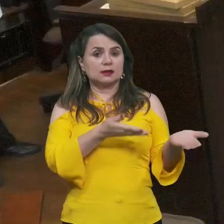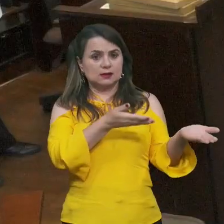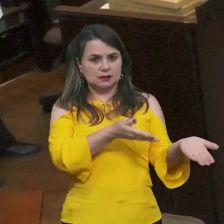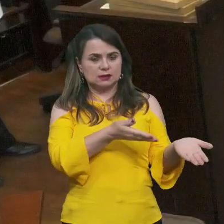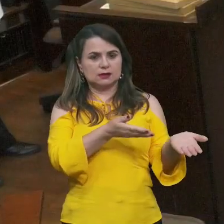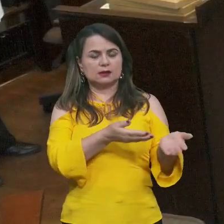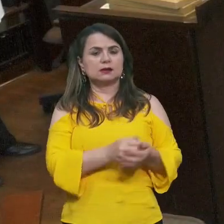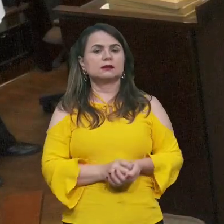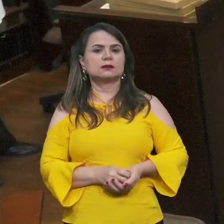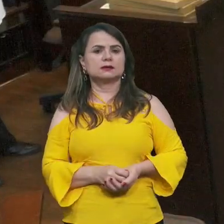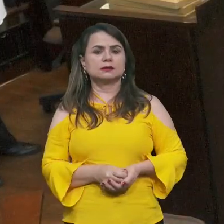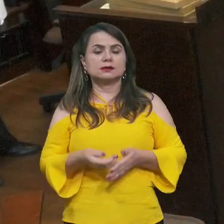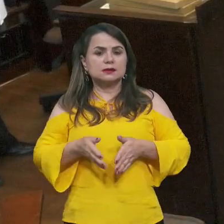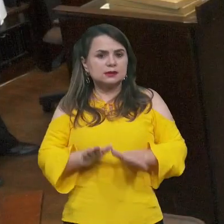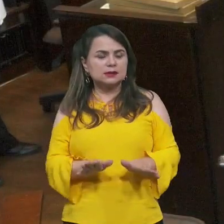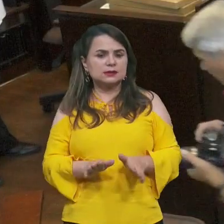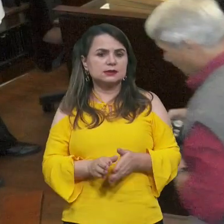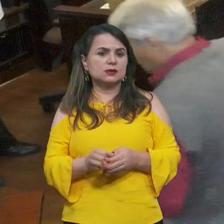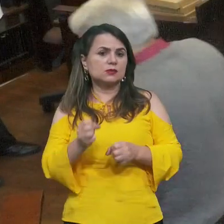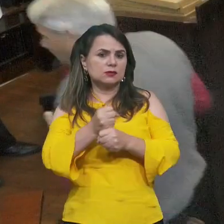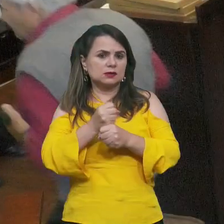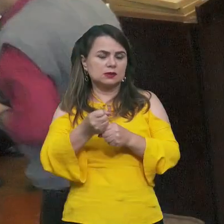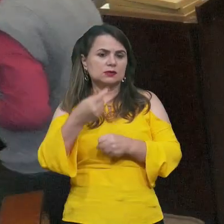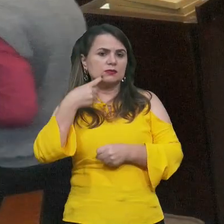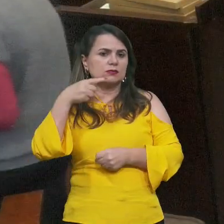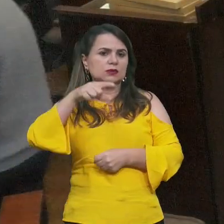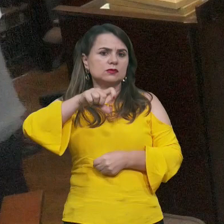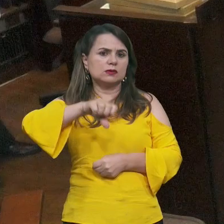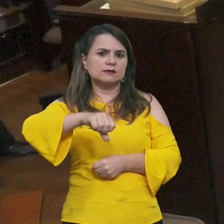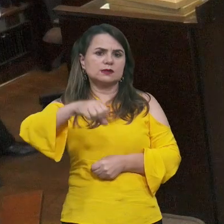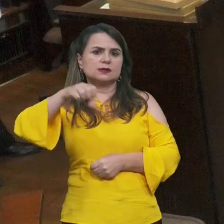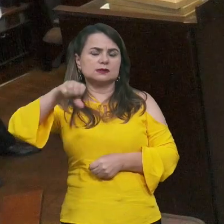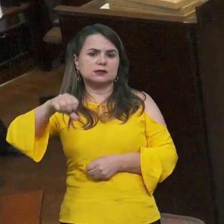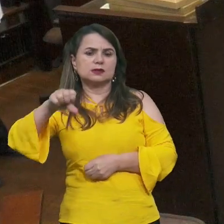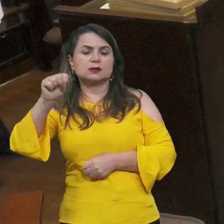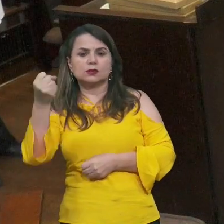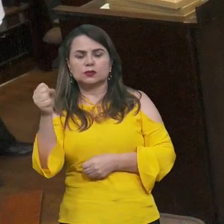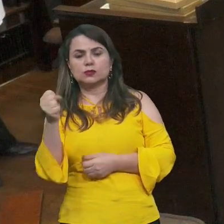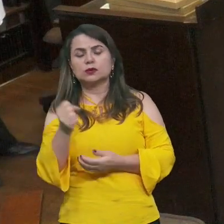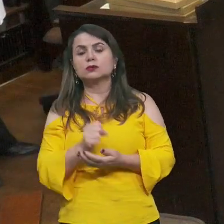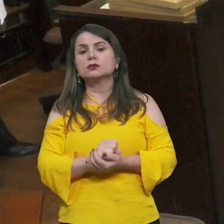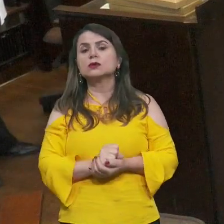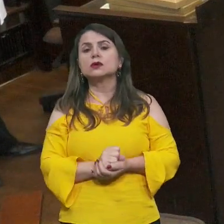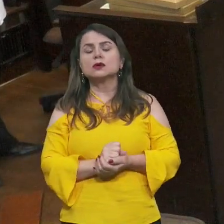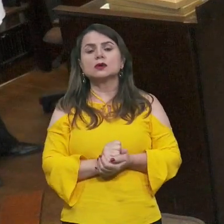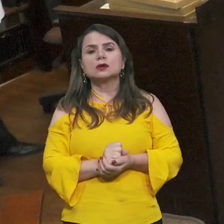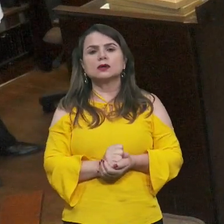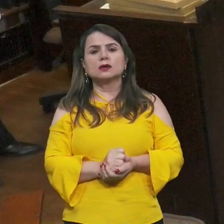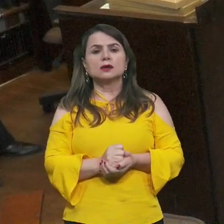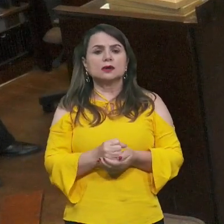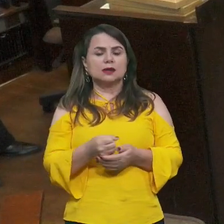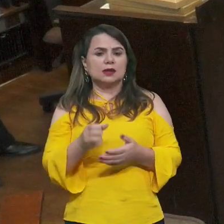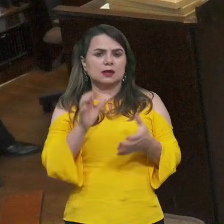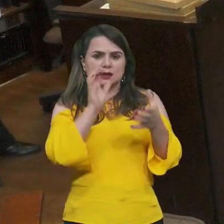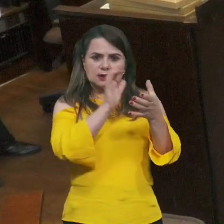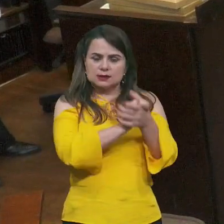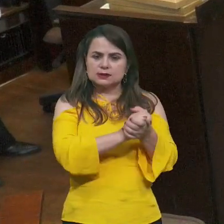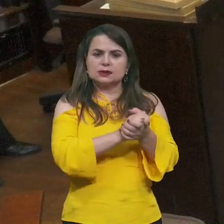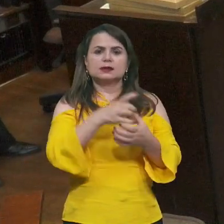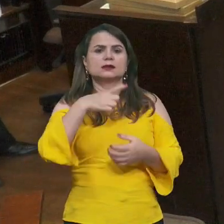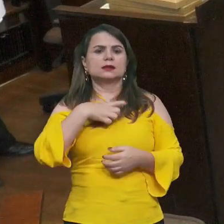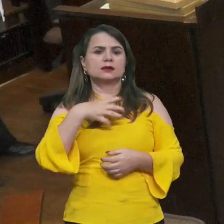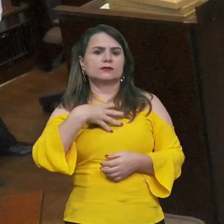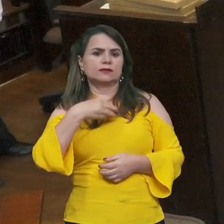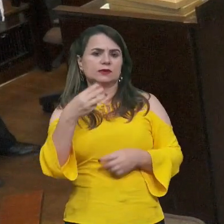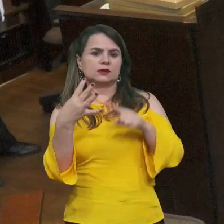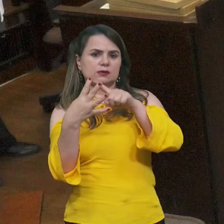Cristina de Souza Farias nasceu em 1968, casada, é mãe de 4 filhos. Trabalha como voluntária na